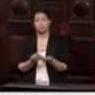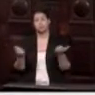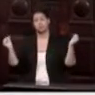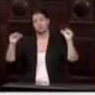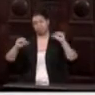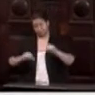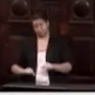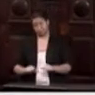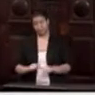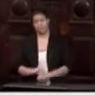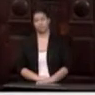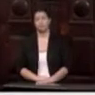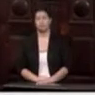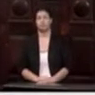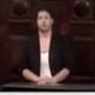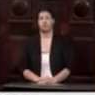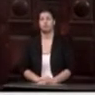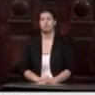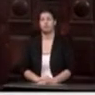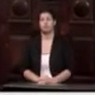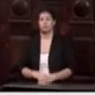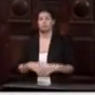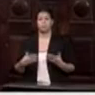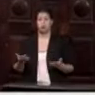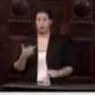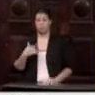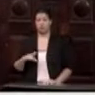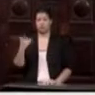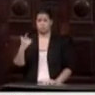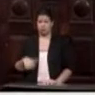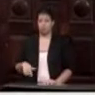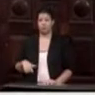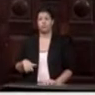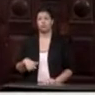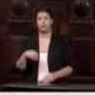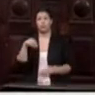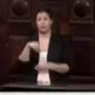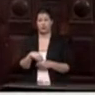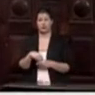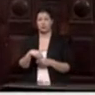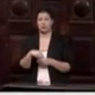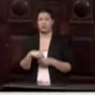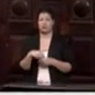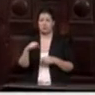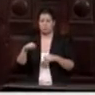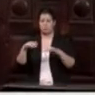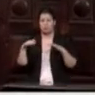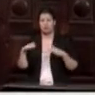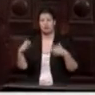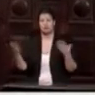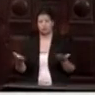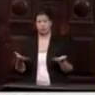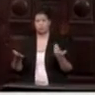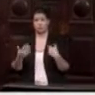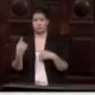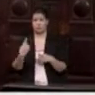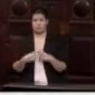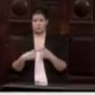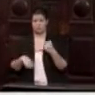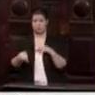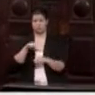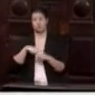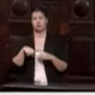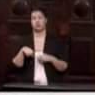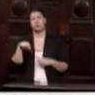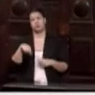explodiu no colo de cariocas e fluminenses. Por isso, lamentar mais uma vez a votação pelo plenário aqui de hoje, com o nosso voto contrário da